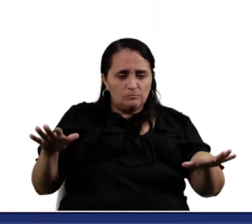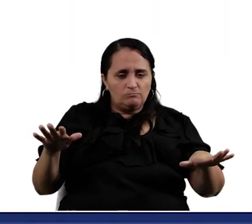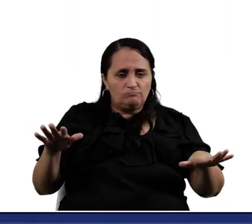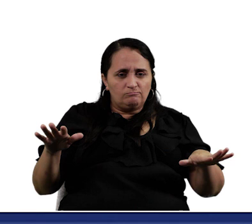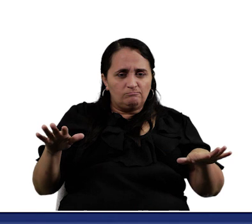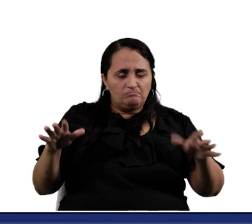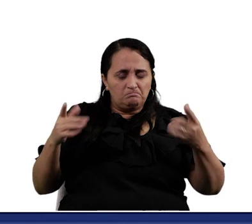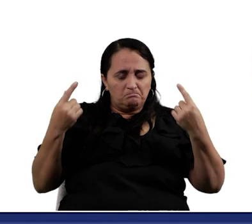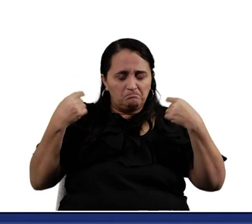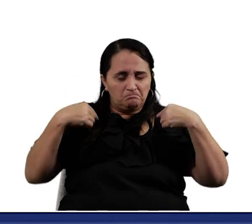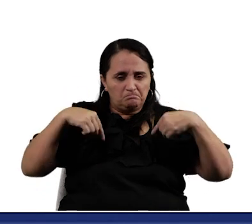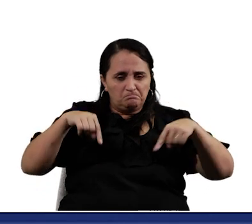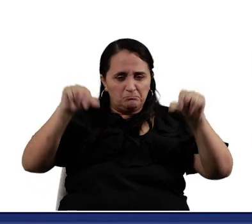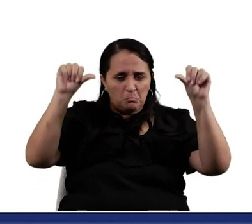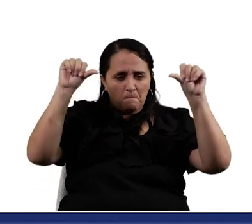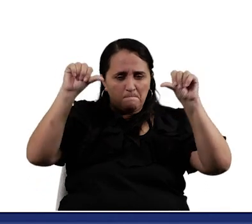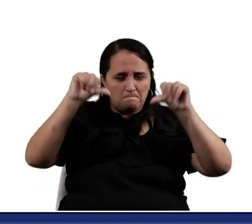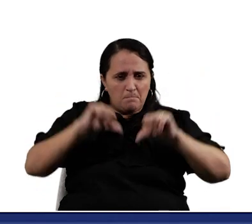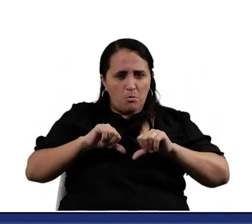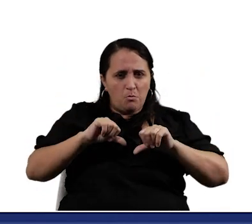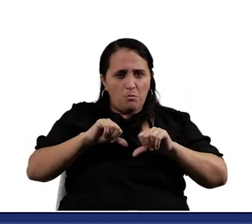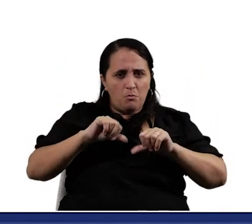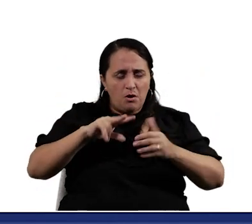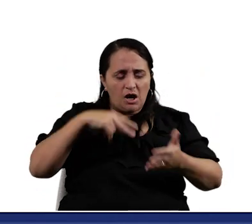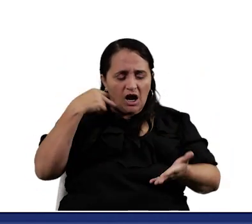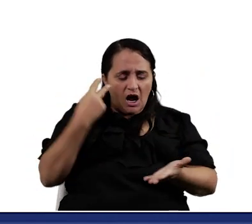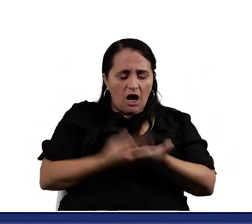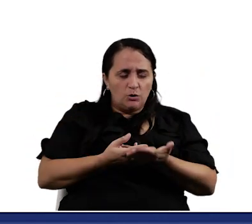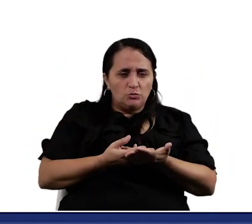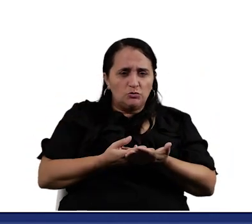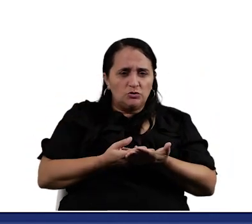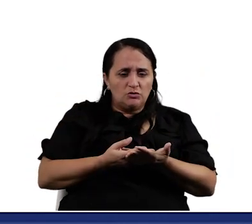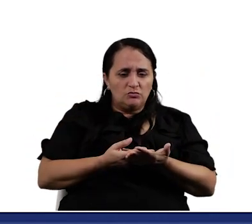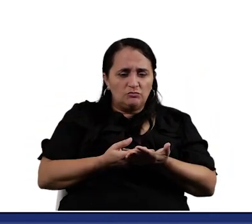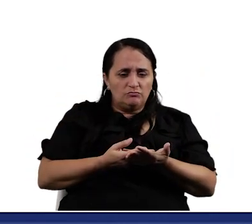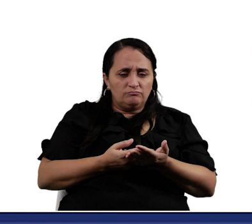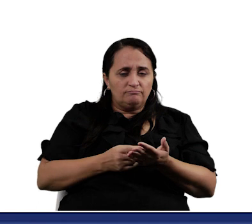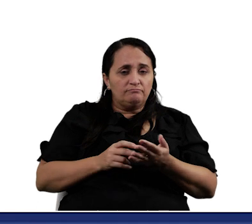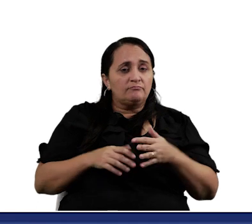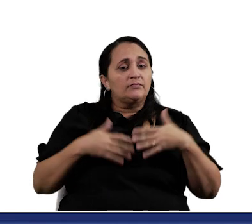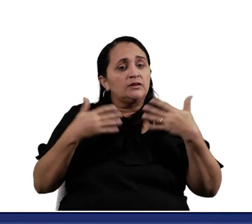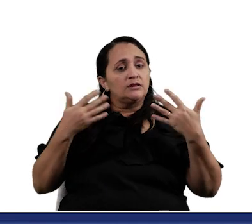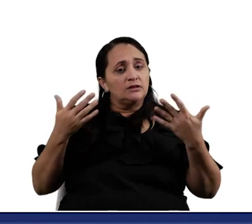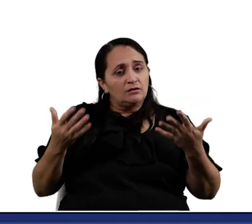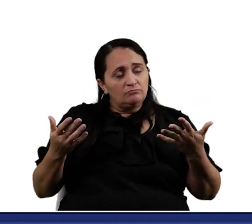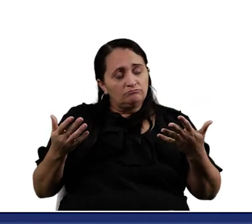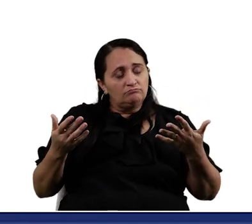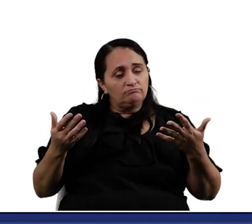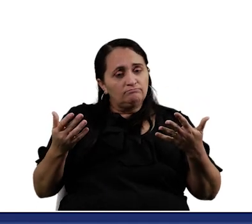esborrachou de encontro ao chão nessa pedra e ficou lá. Desde então, ficou